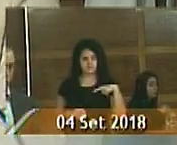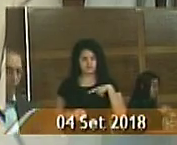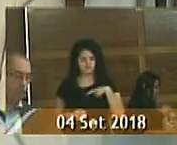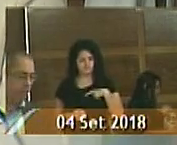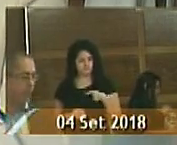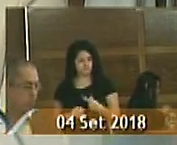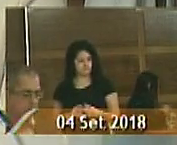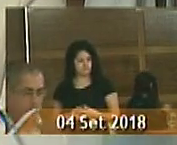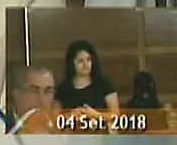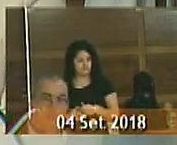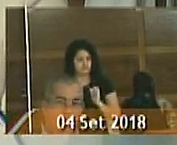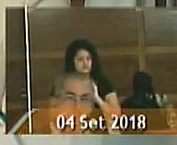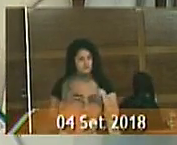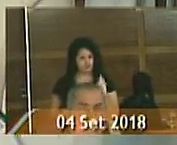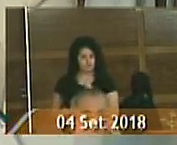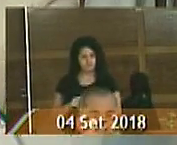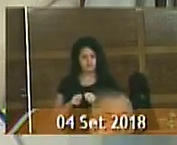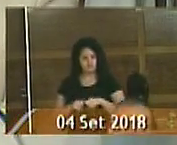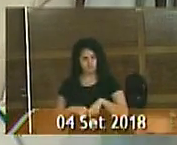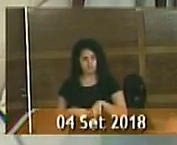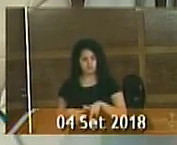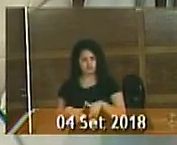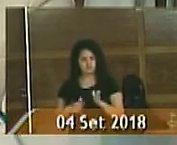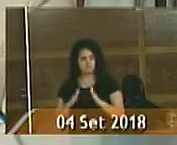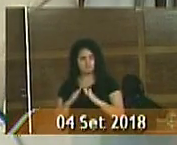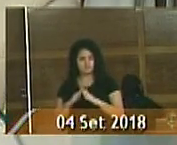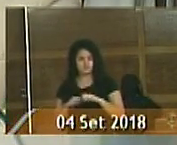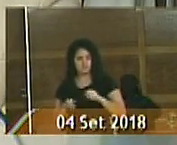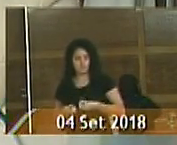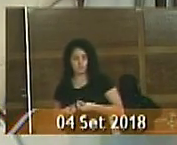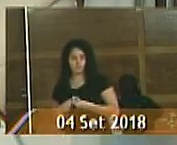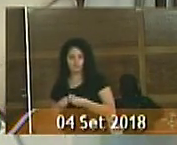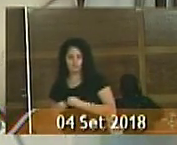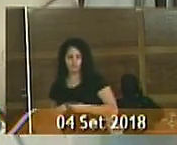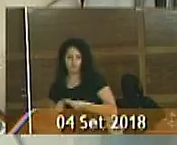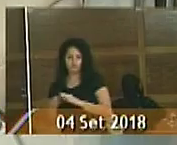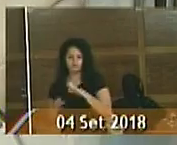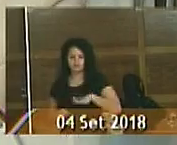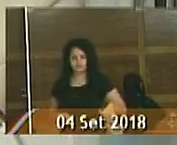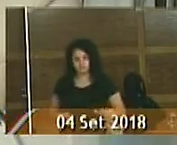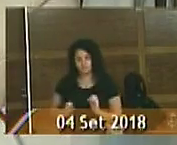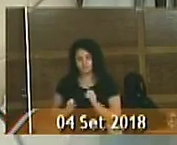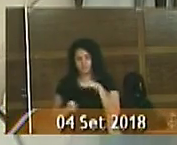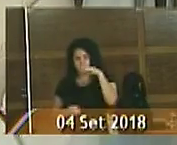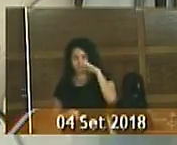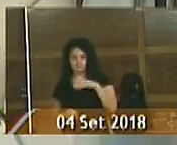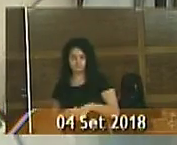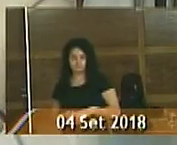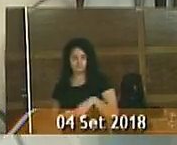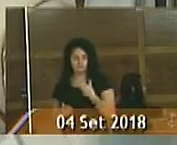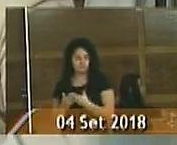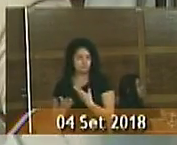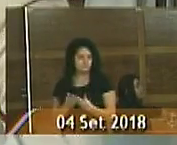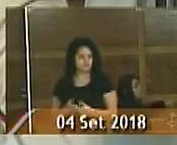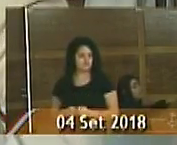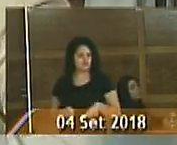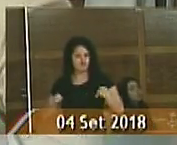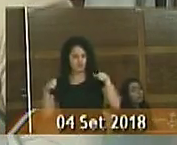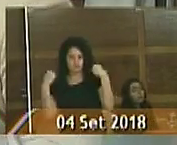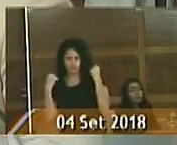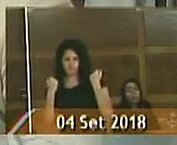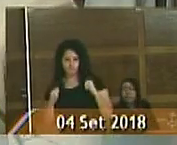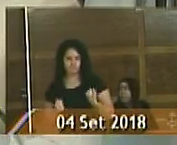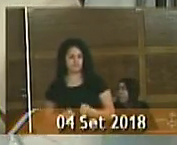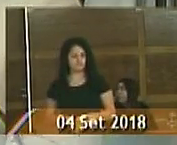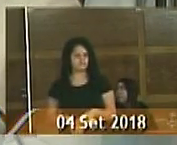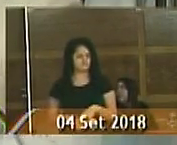casa, cuidando bem da educação, botando as crianças para estudar, projetos sociais, botando a questão do esporte, né, botando as crianças para usar essa